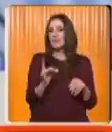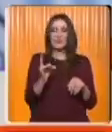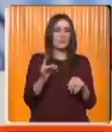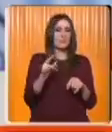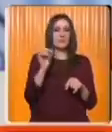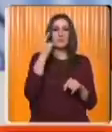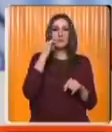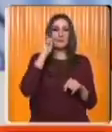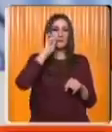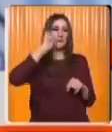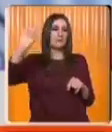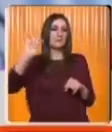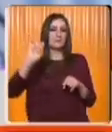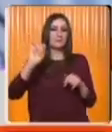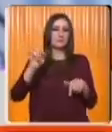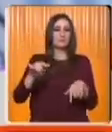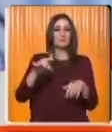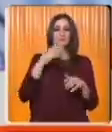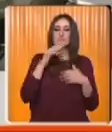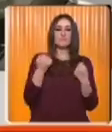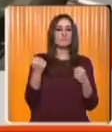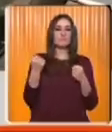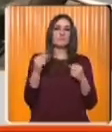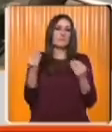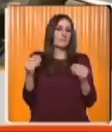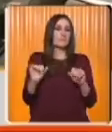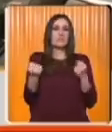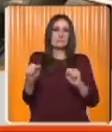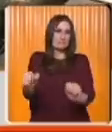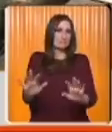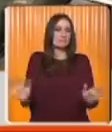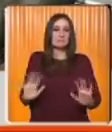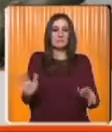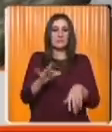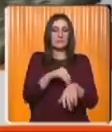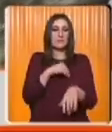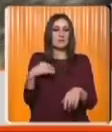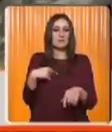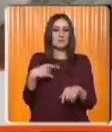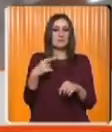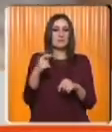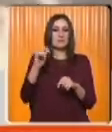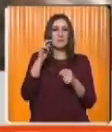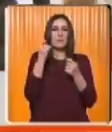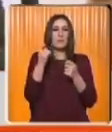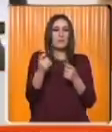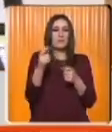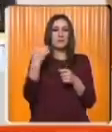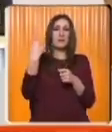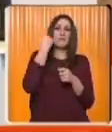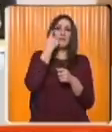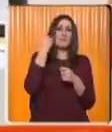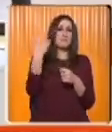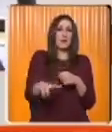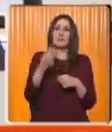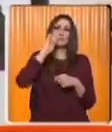de tirar o primeiro dente e desde aí fiquei com pavor, porque o médico tirou-me quase o dente a sangue frio. Deu anestesia,